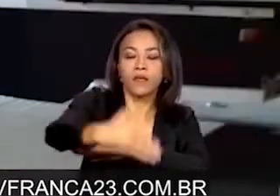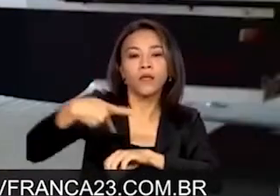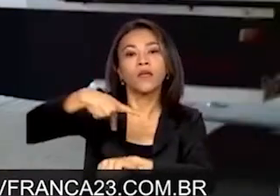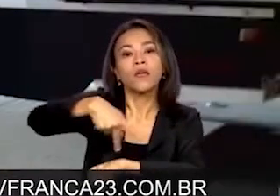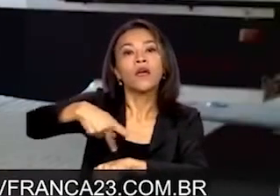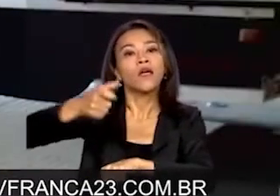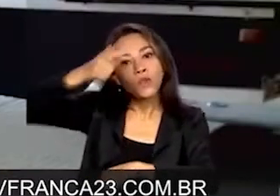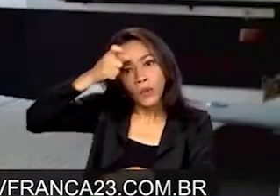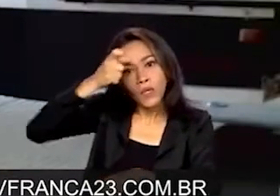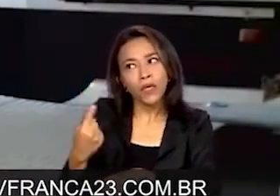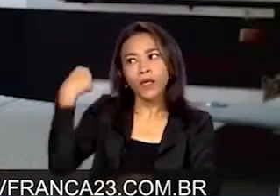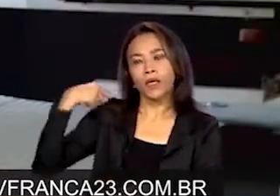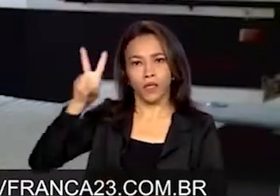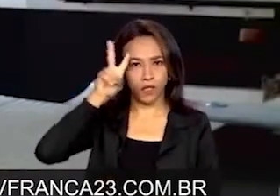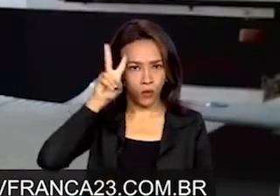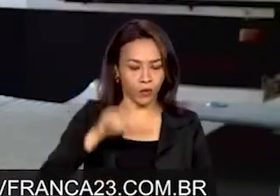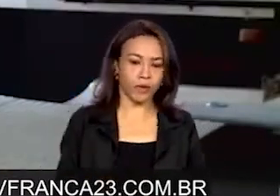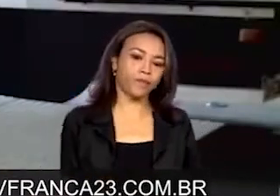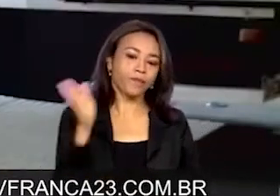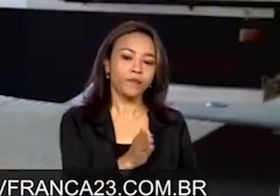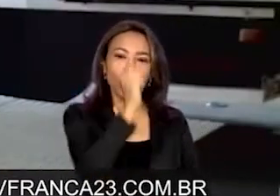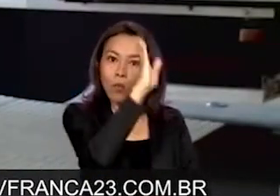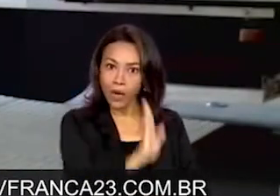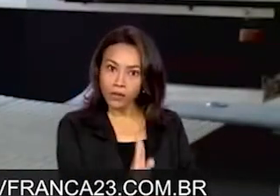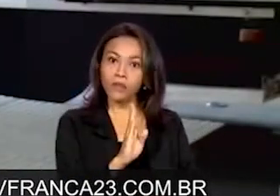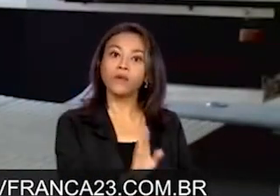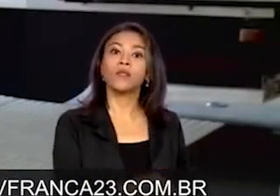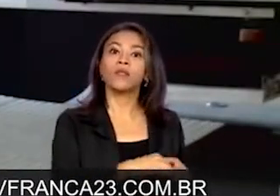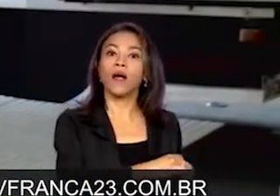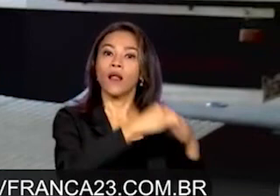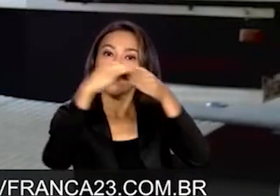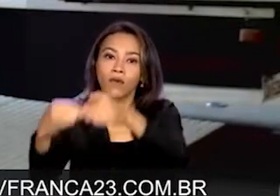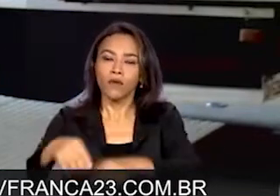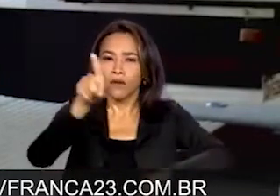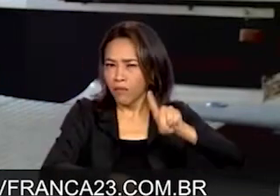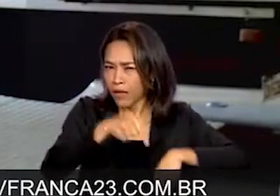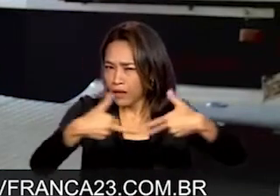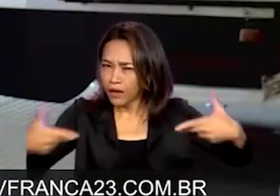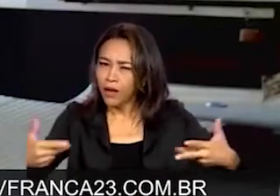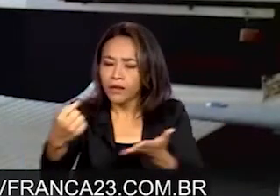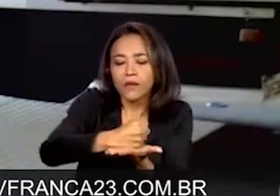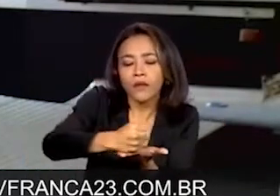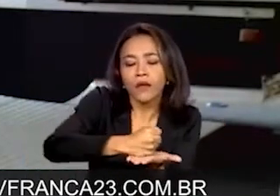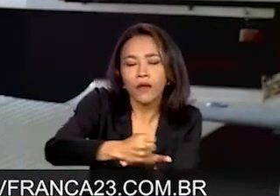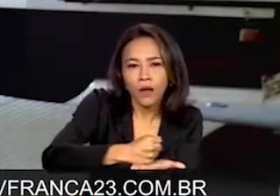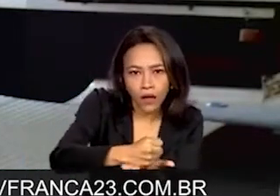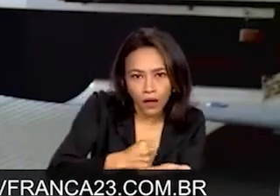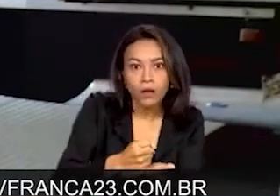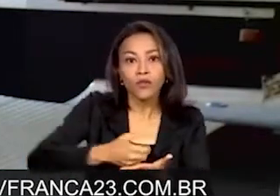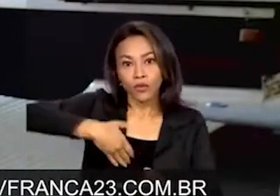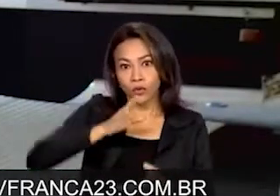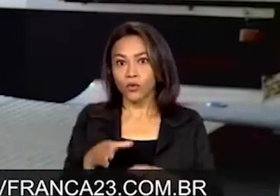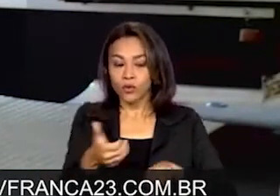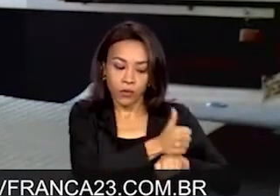segunda-feira. Além do reforço humano, o Brasil está enviando para a Turquia kits para atendimento médico. E o Corpo de Bombeiros